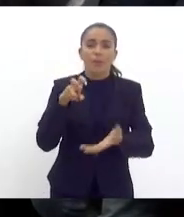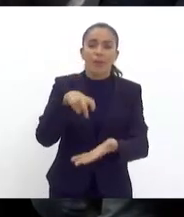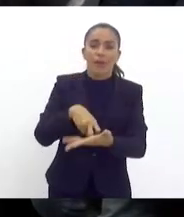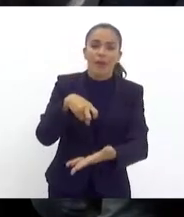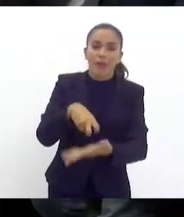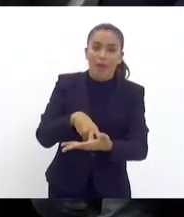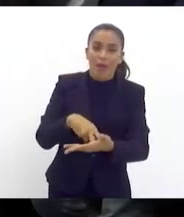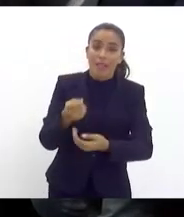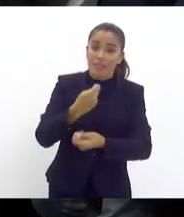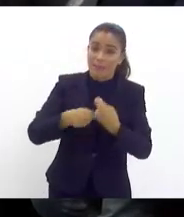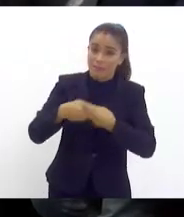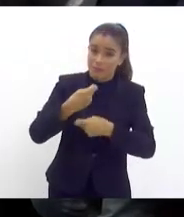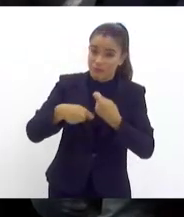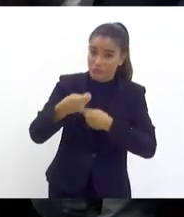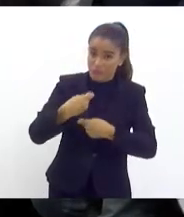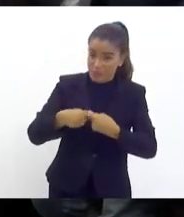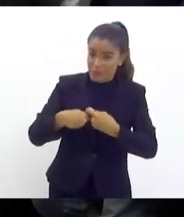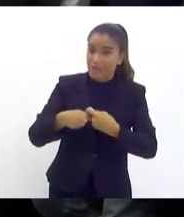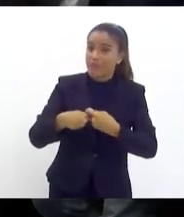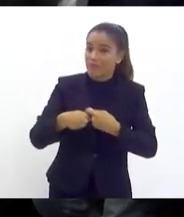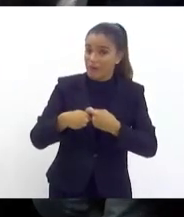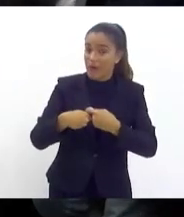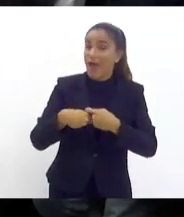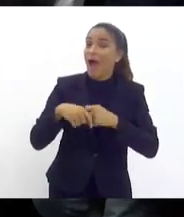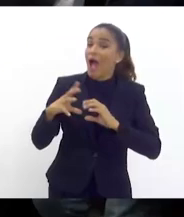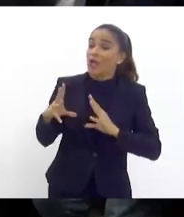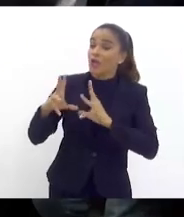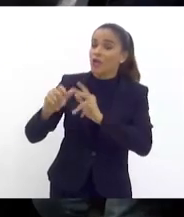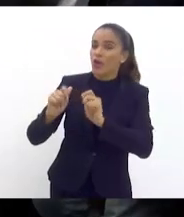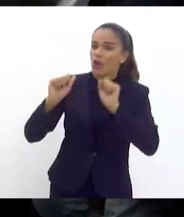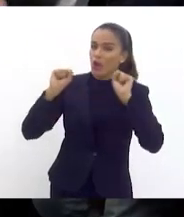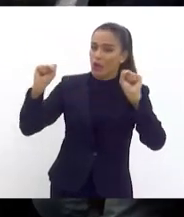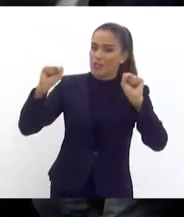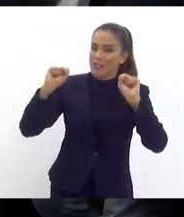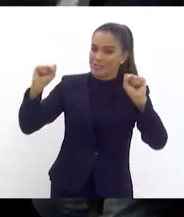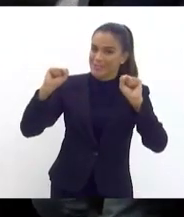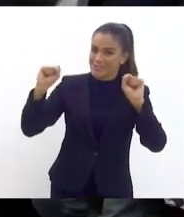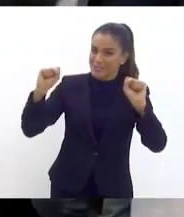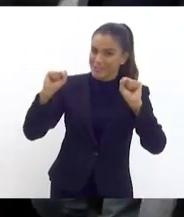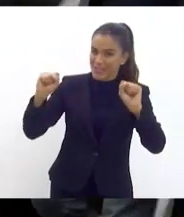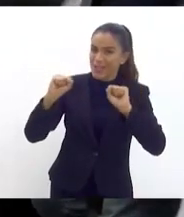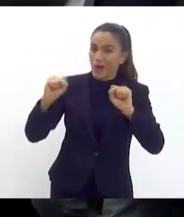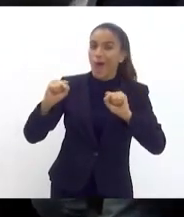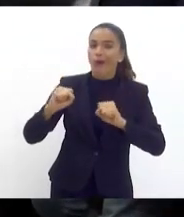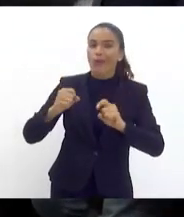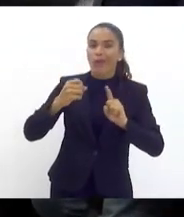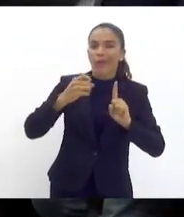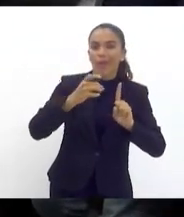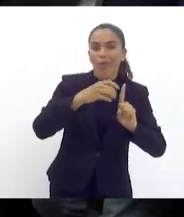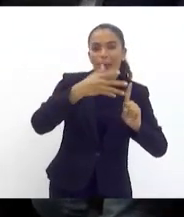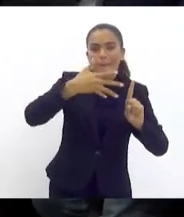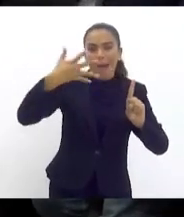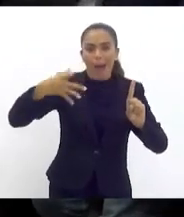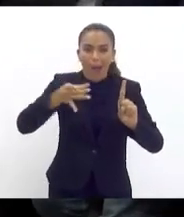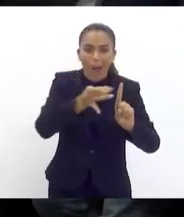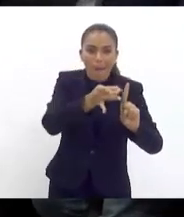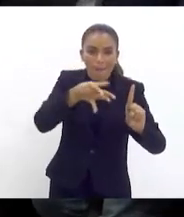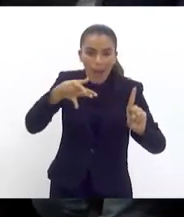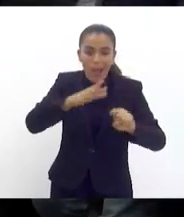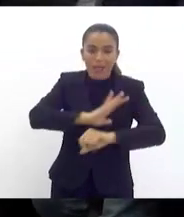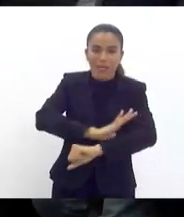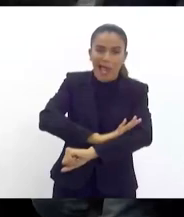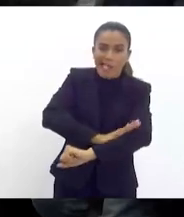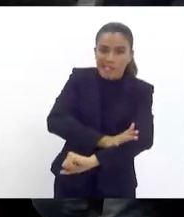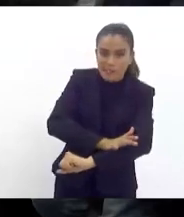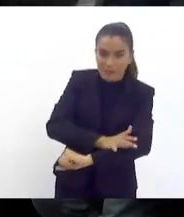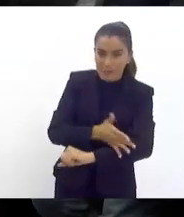penalidades administrativas aos torcedores que praticam atos de homofobia e atos de racismo. Eu acho